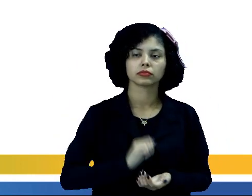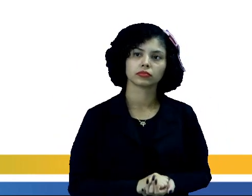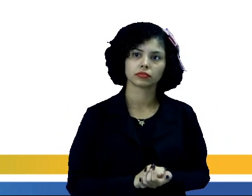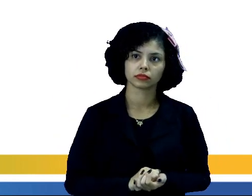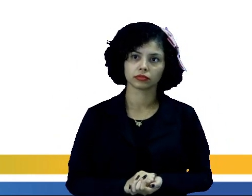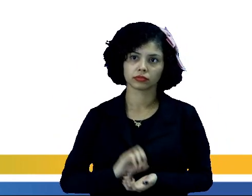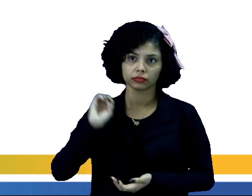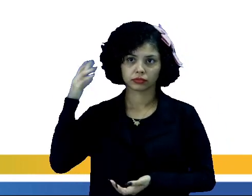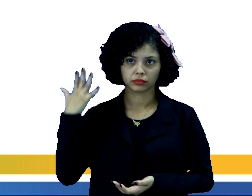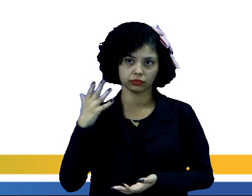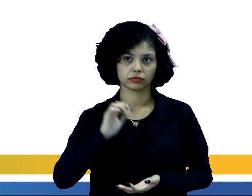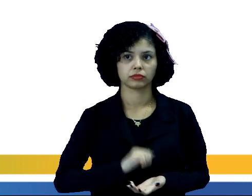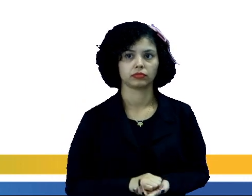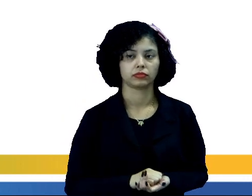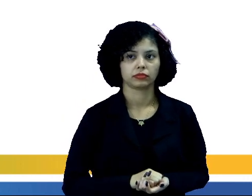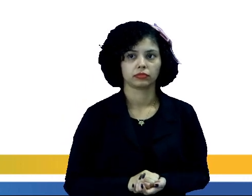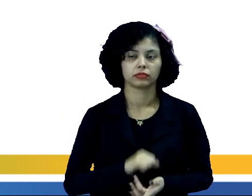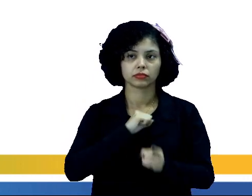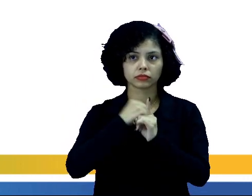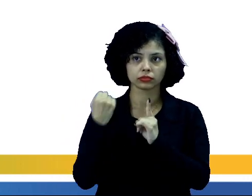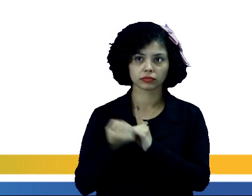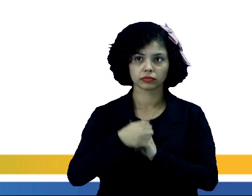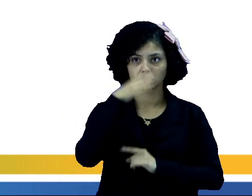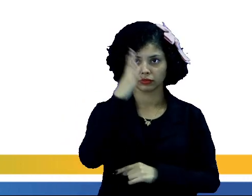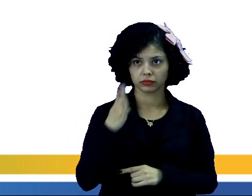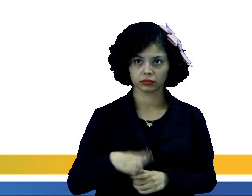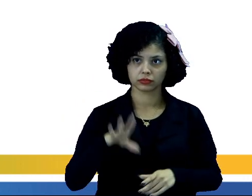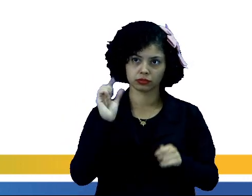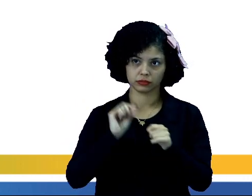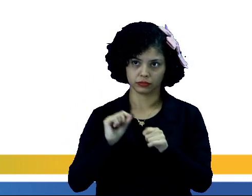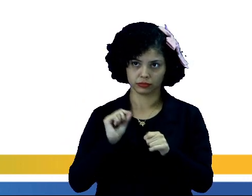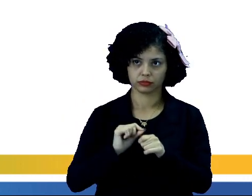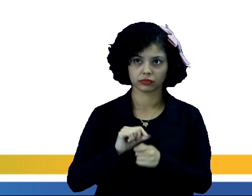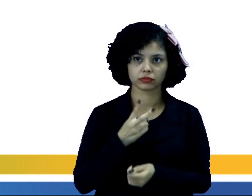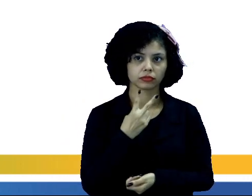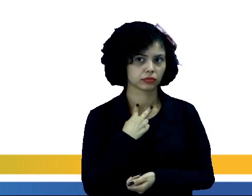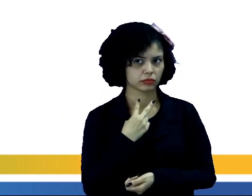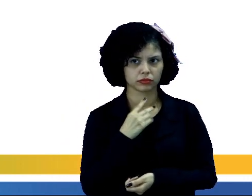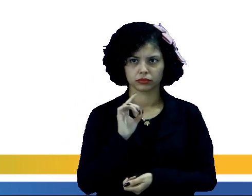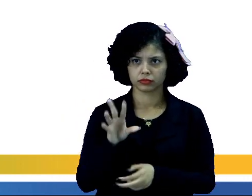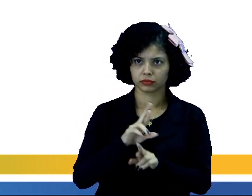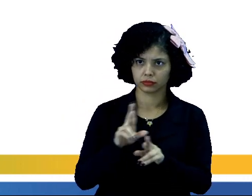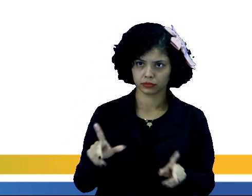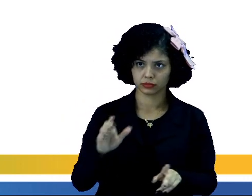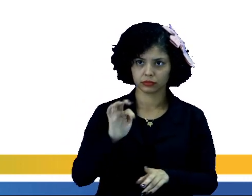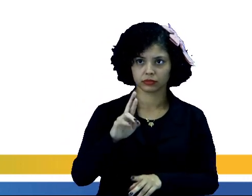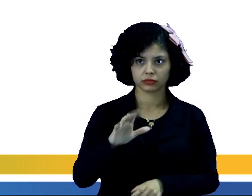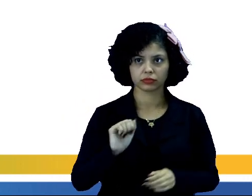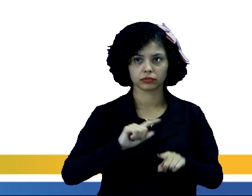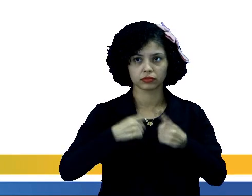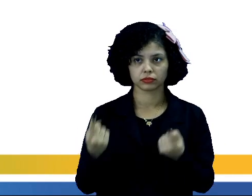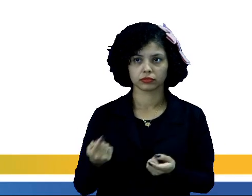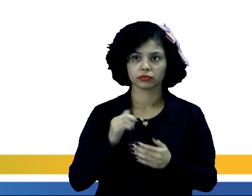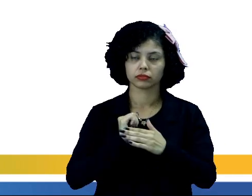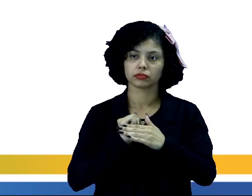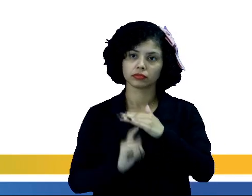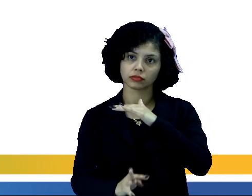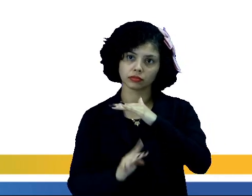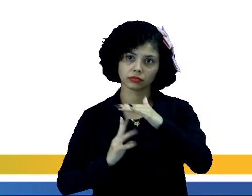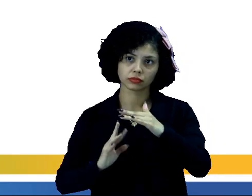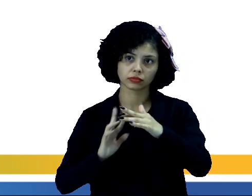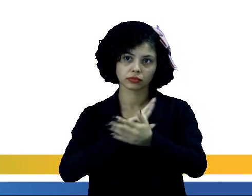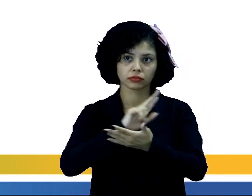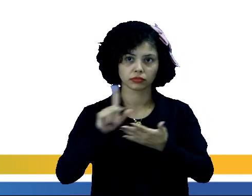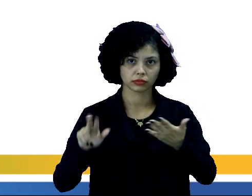e culturas que a constituem. A sociedade brasileira é formada não só por diferentes etnias, como por imigrantes